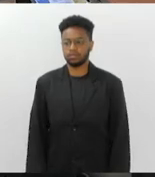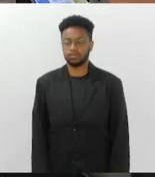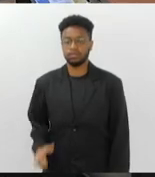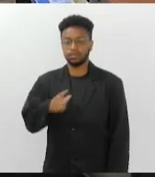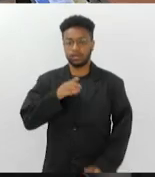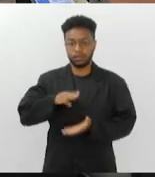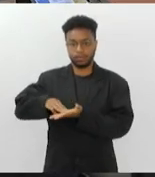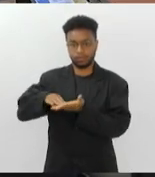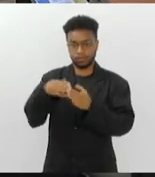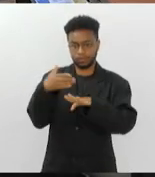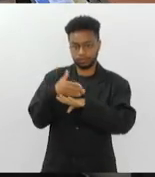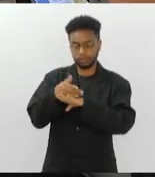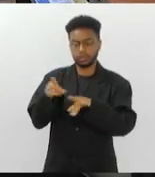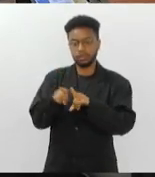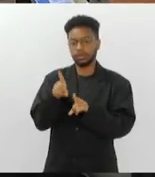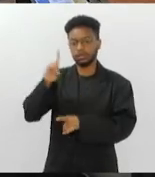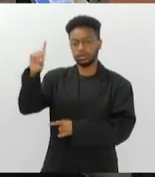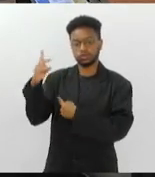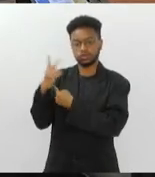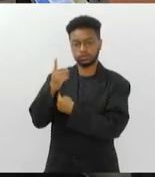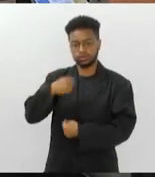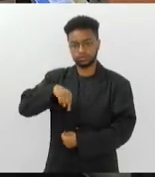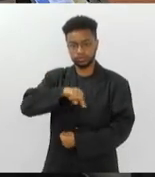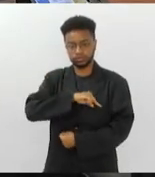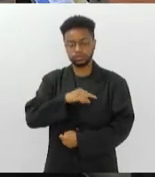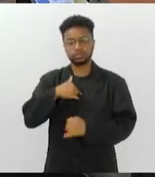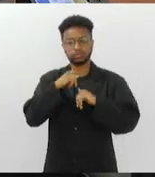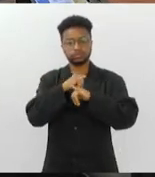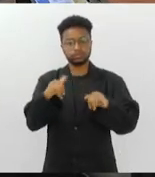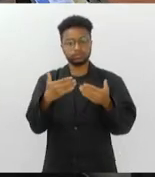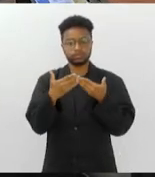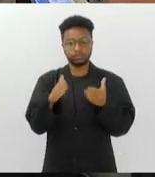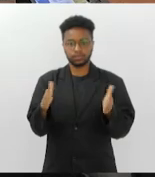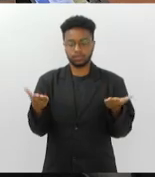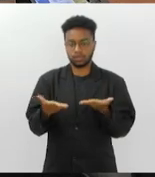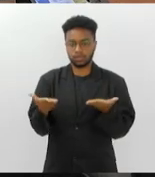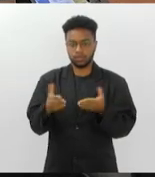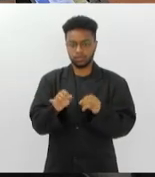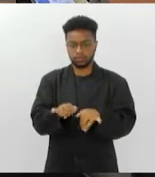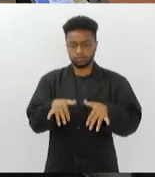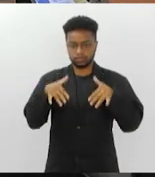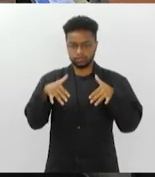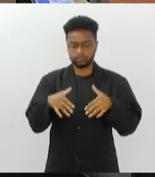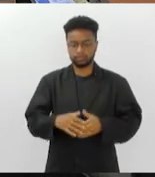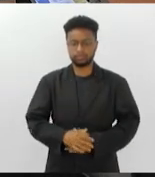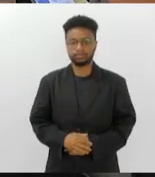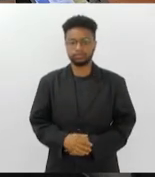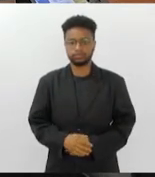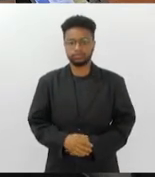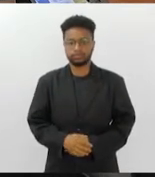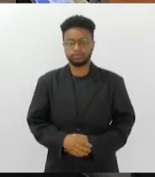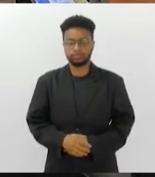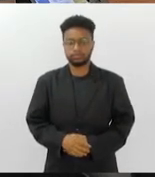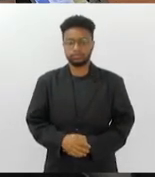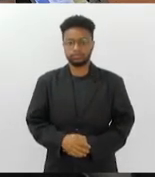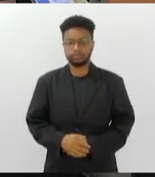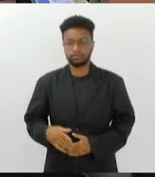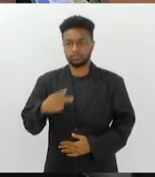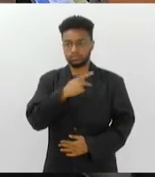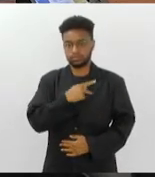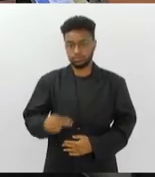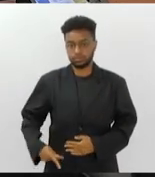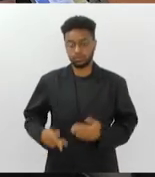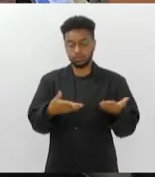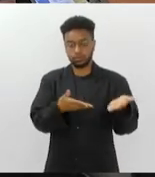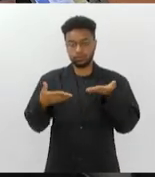Havendo o nome legal e sobre a proteção de Deus, iniciamos o nosso trabalho. Está aberta a sessão. A presidência